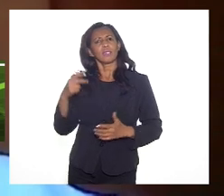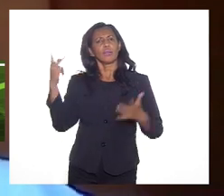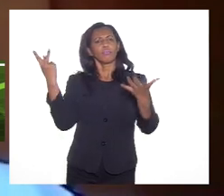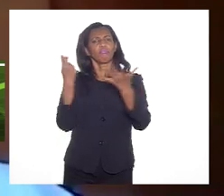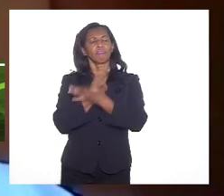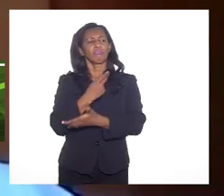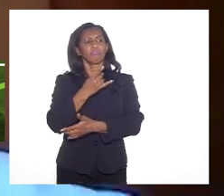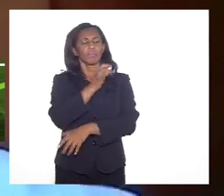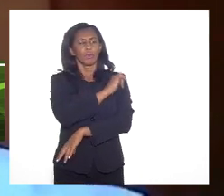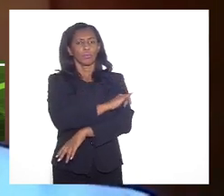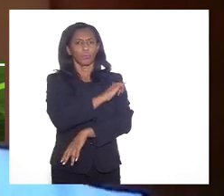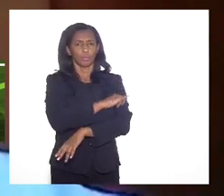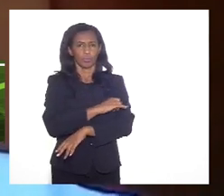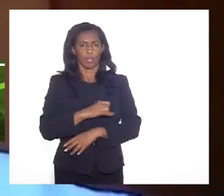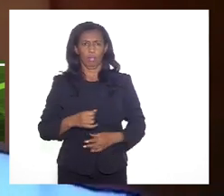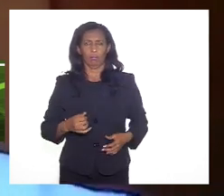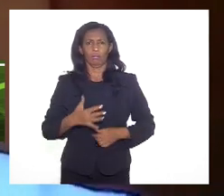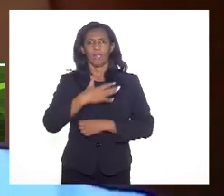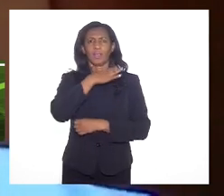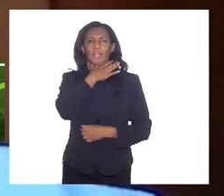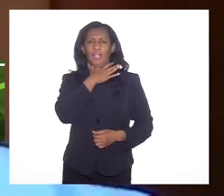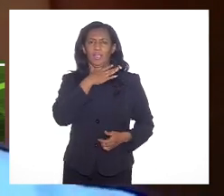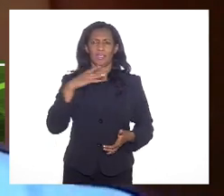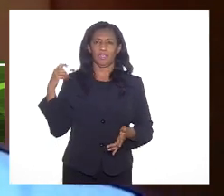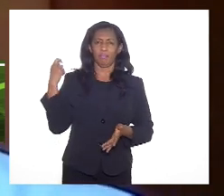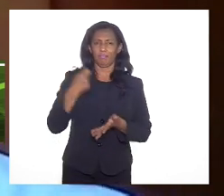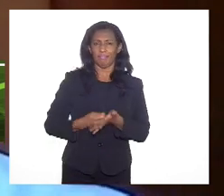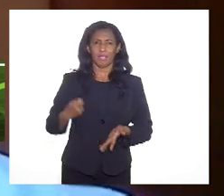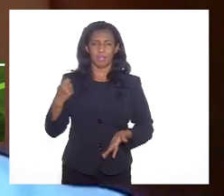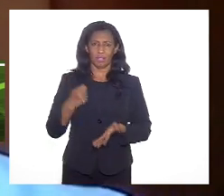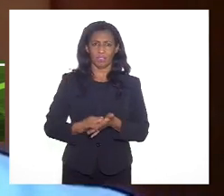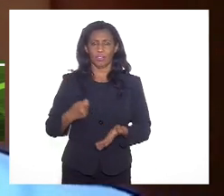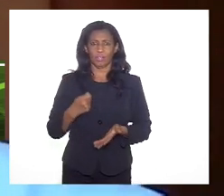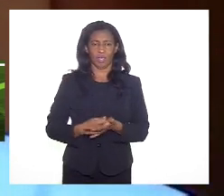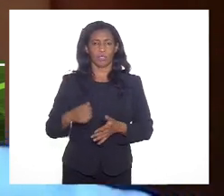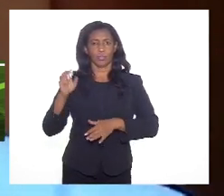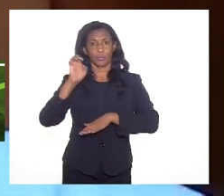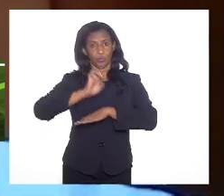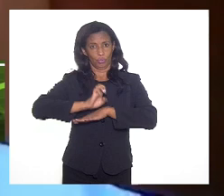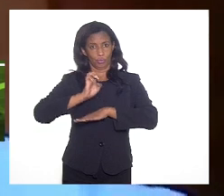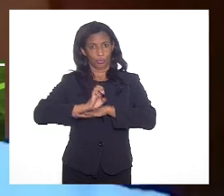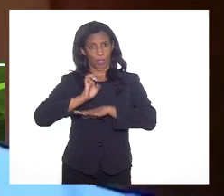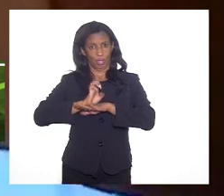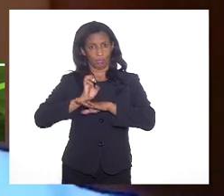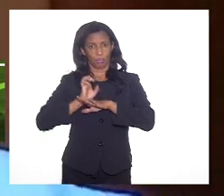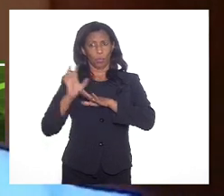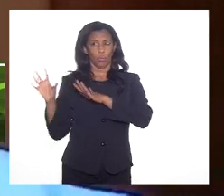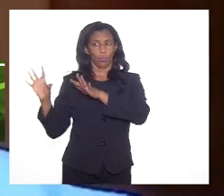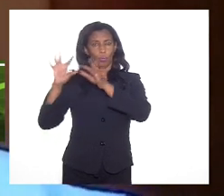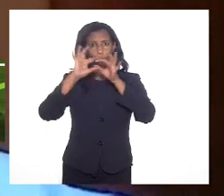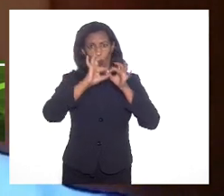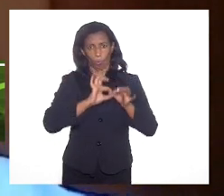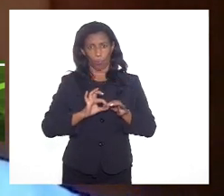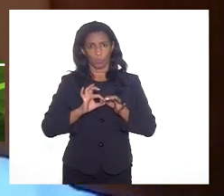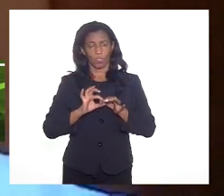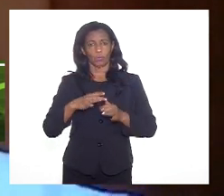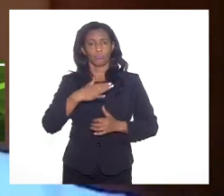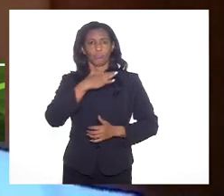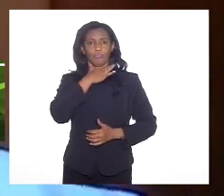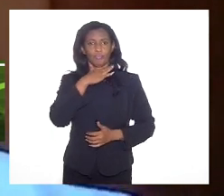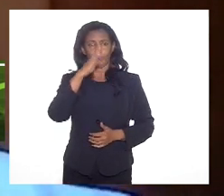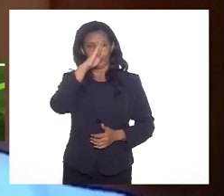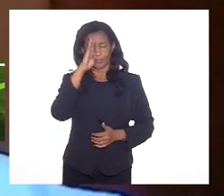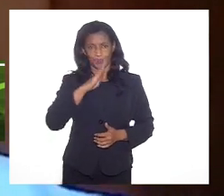Janeiro, da crise persistente aqui no nosso estado, no contexto mais geral de crise da economia no Brasil,